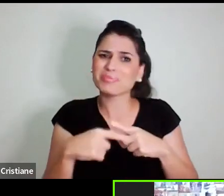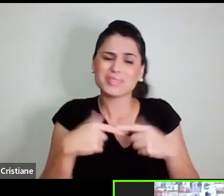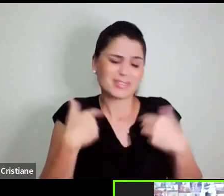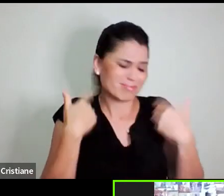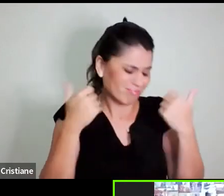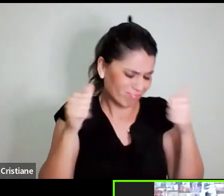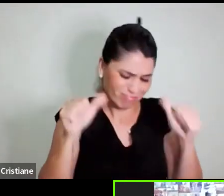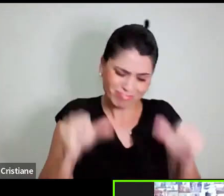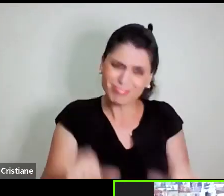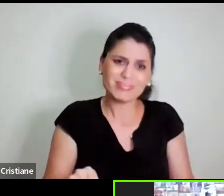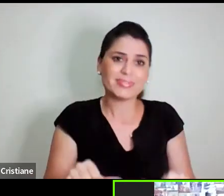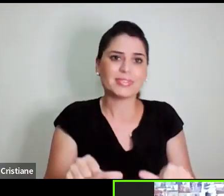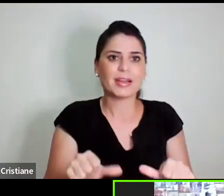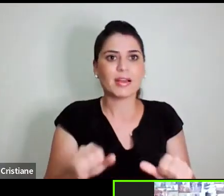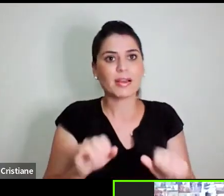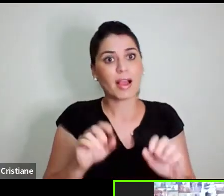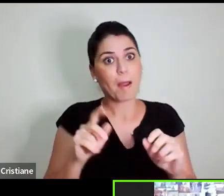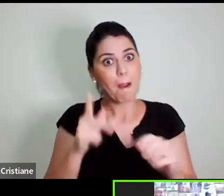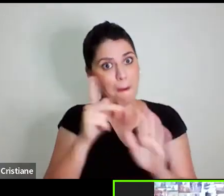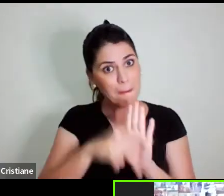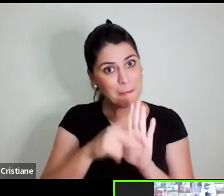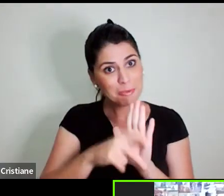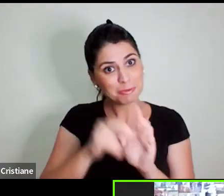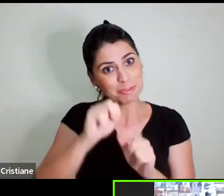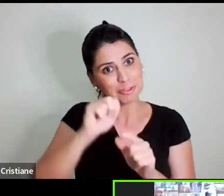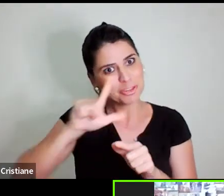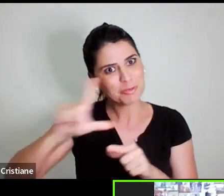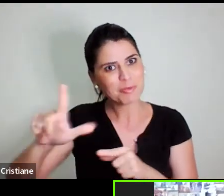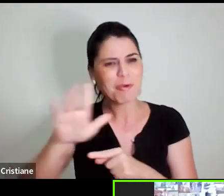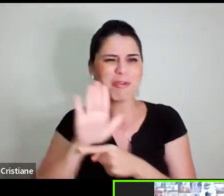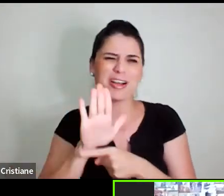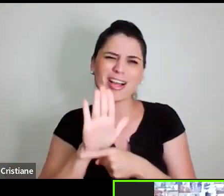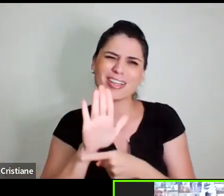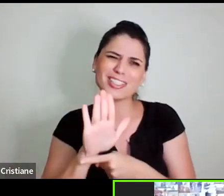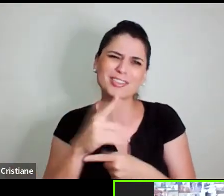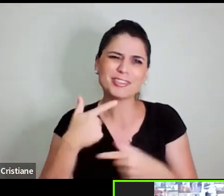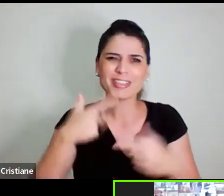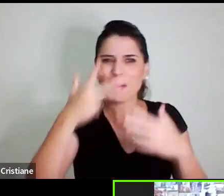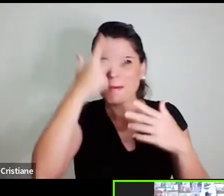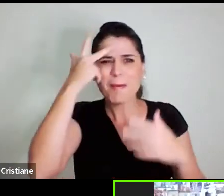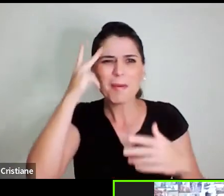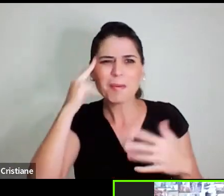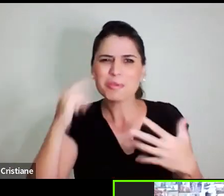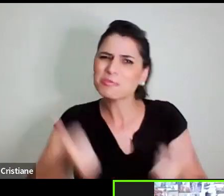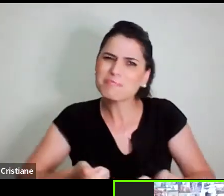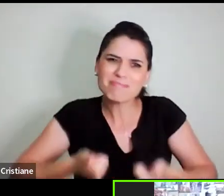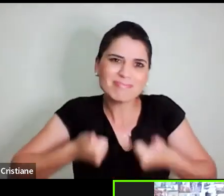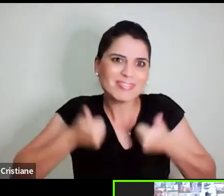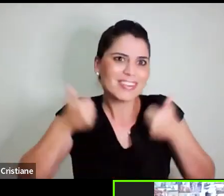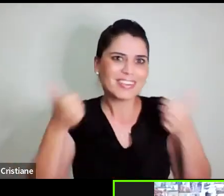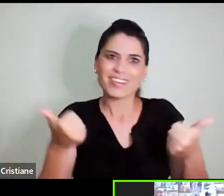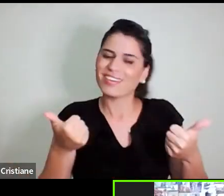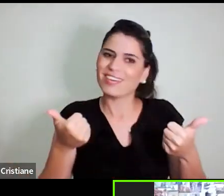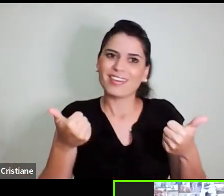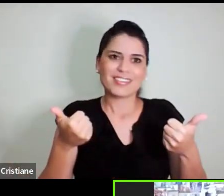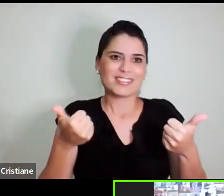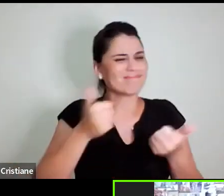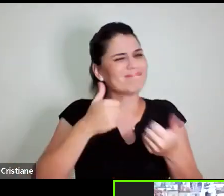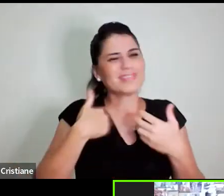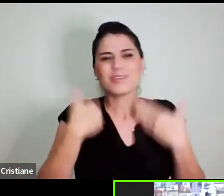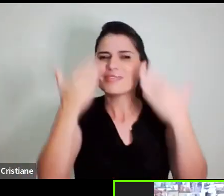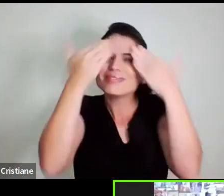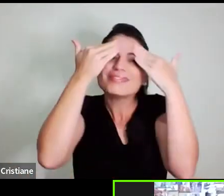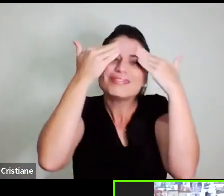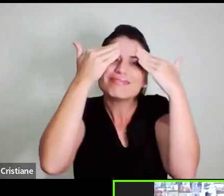esse bem-estar, que a gente fala, eu estou falando aqui dos males que me causaram pela alergia, mas teve muitas outras coisas. Então, eu agradeço